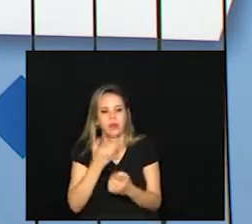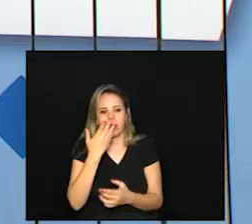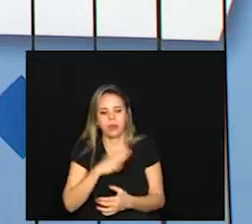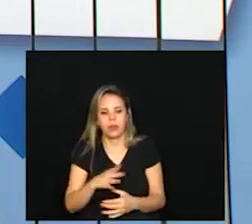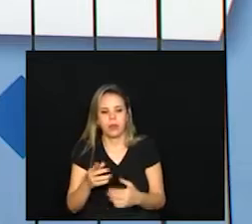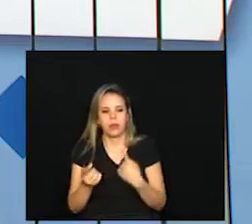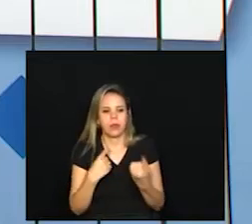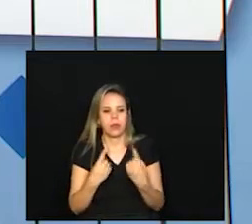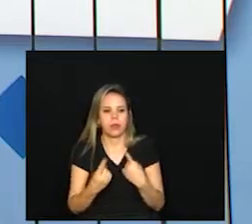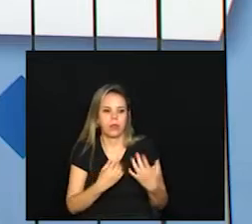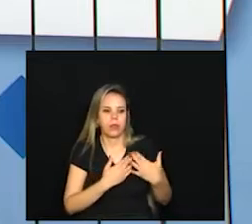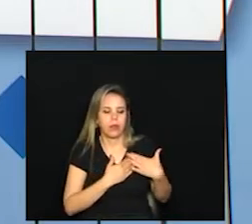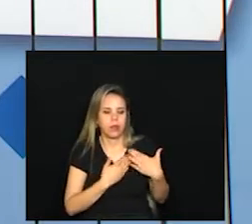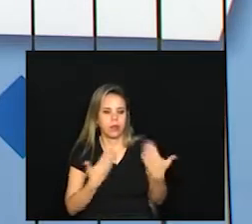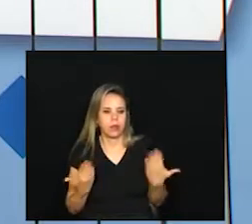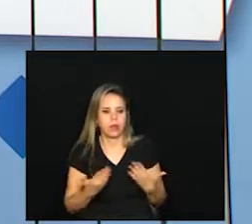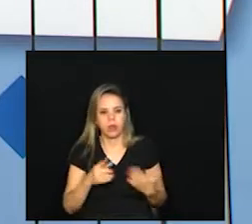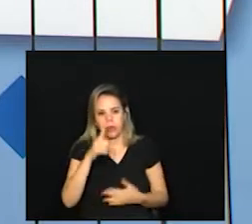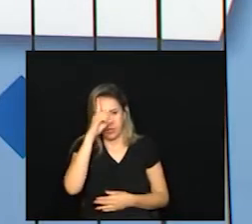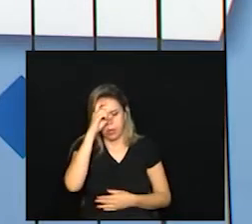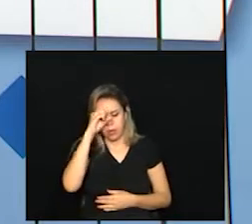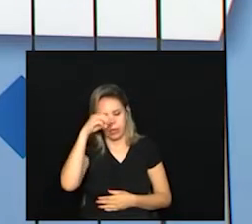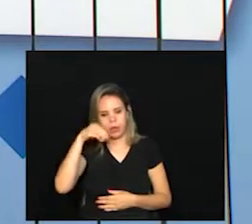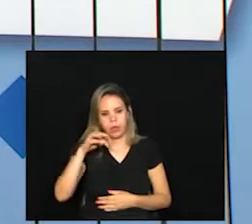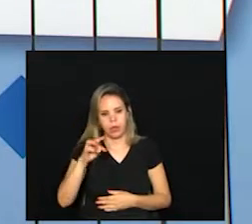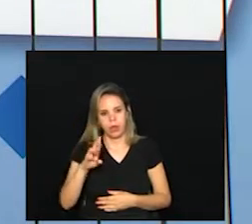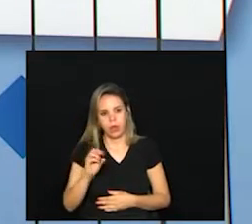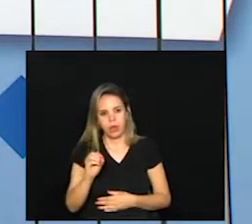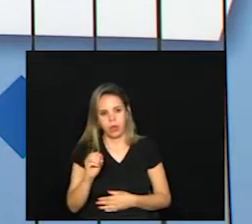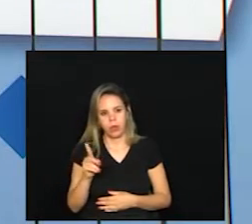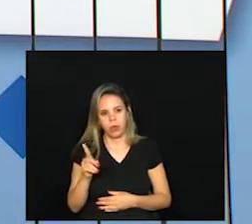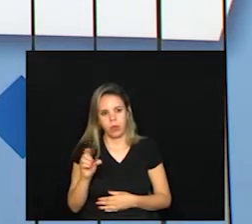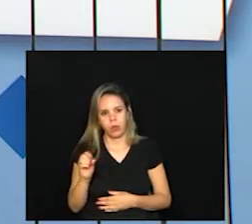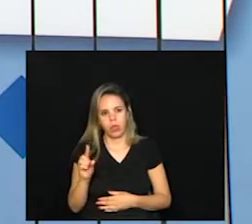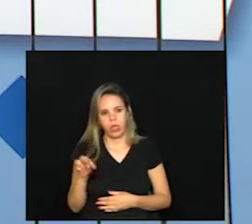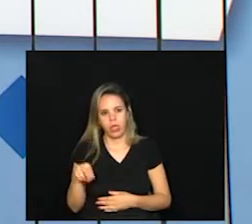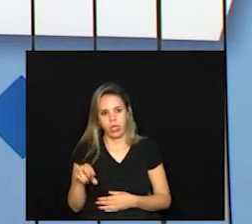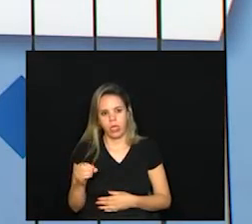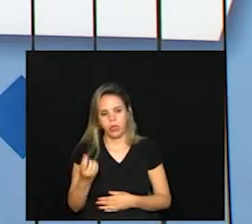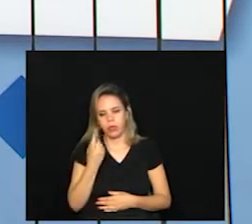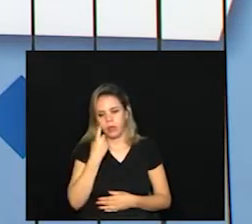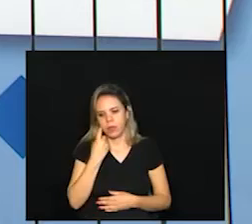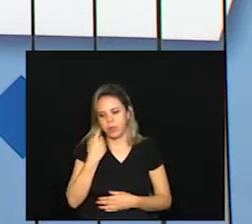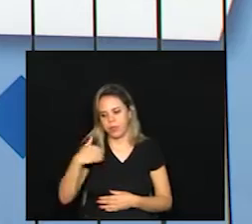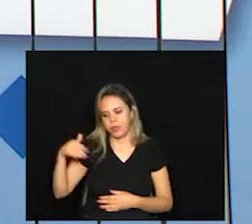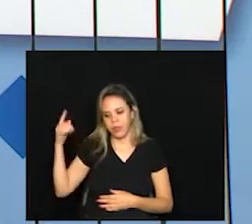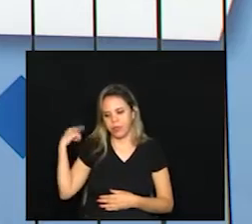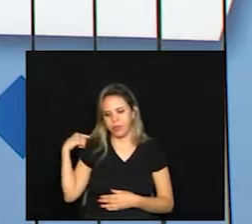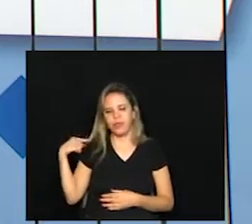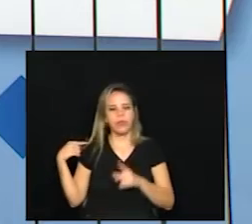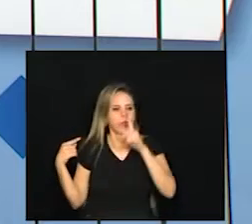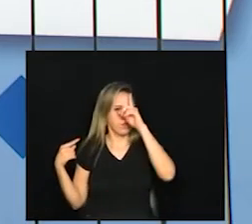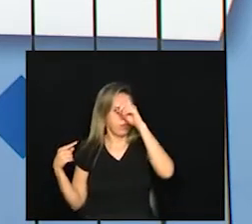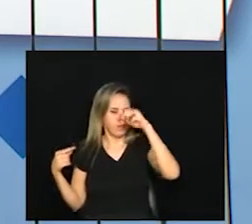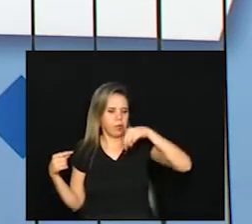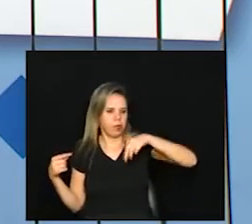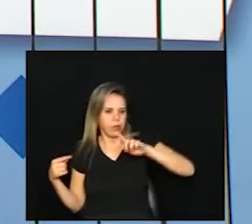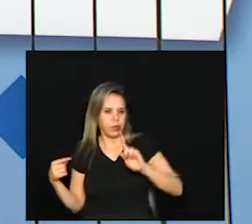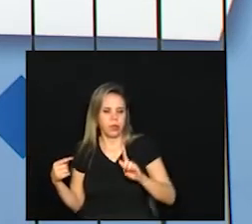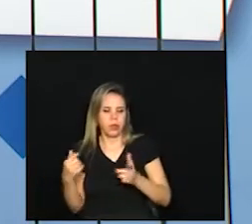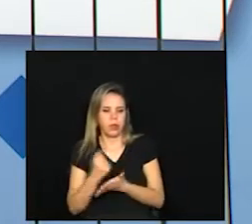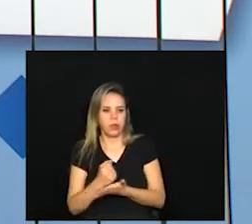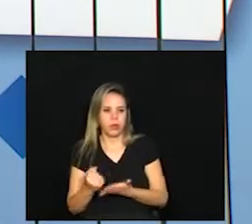Amoreiras, onde está hoje o Hospital Metropolitano. Na última sexta-feira, a rede Mário Gatti assinou o contrato